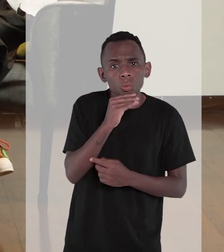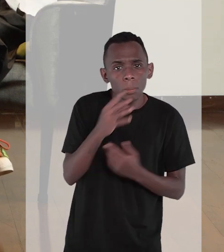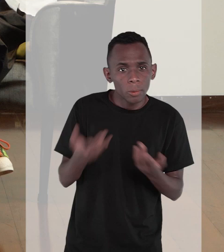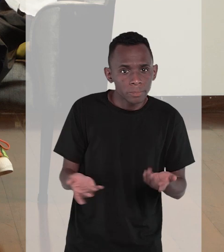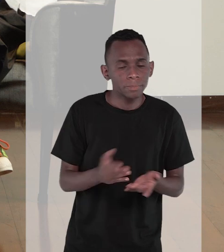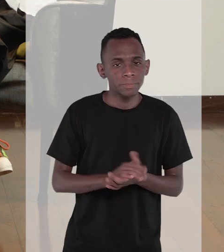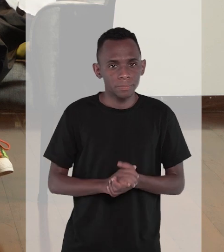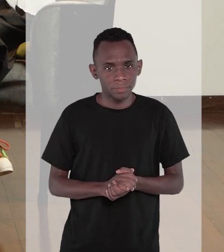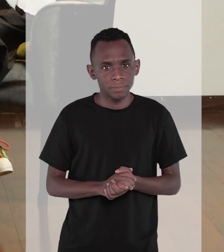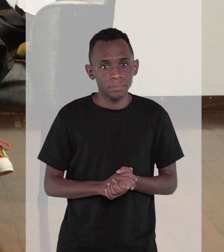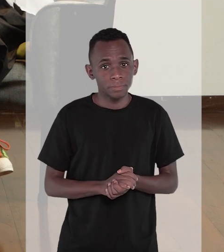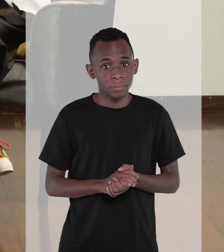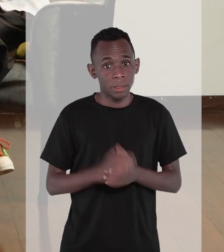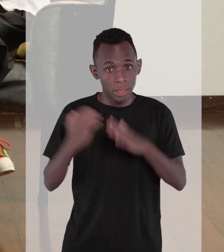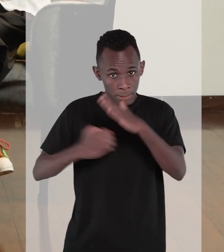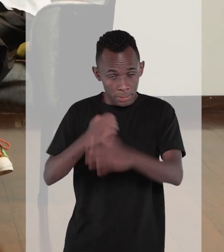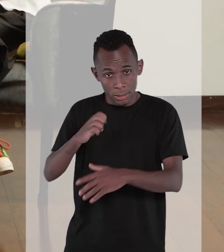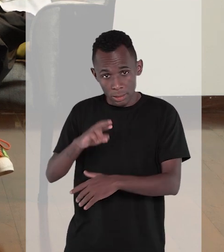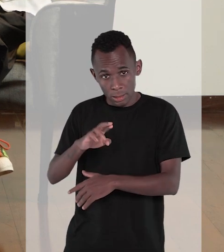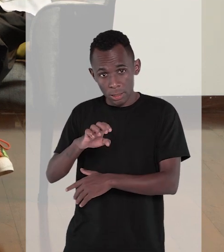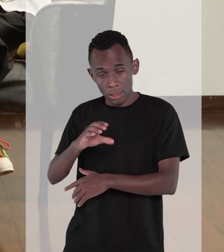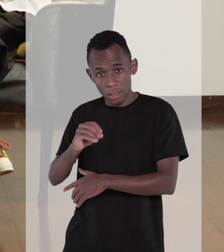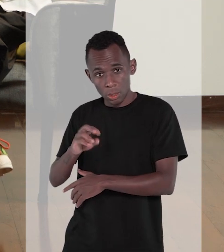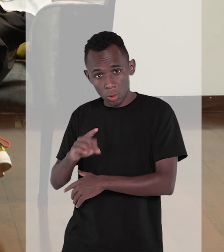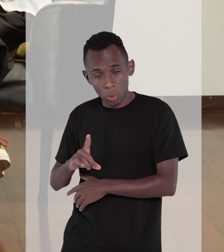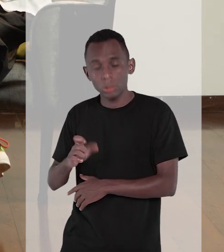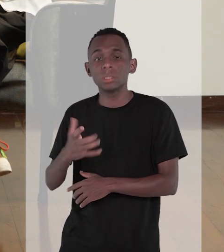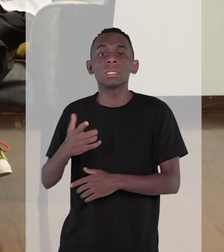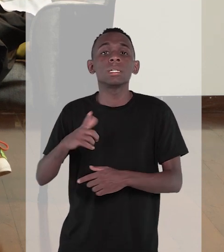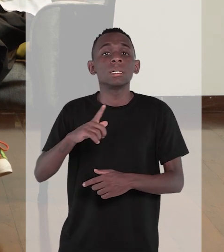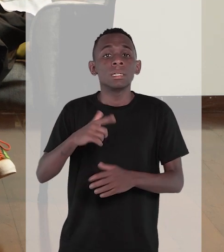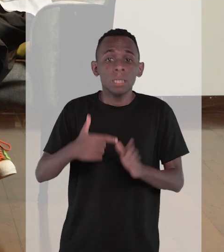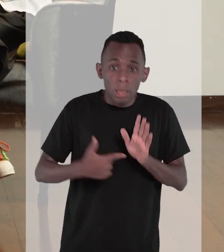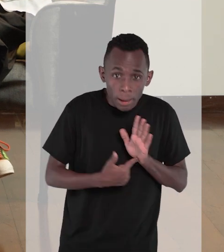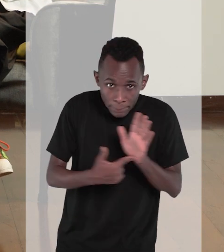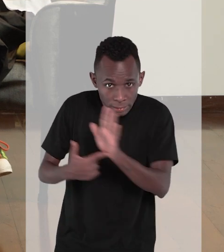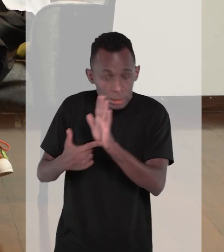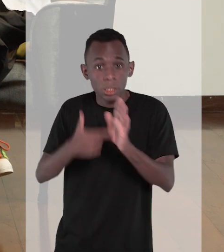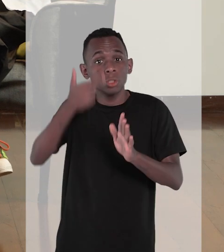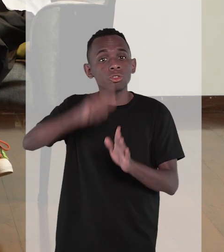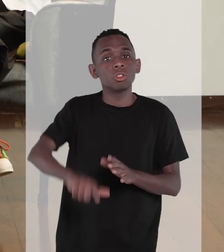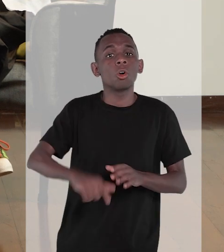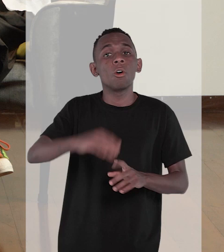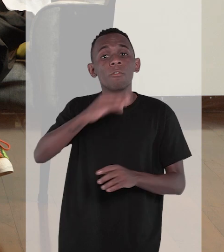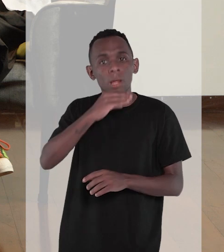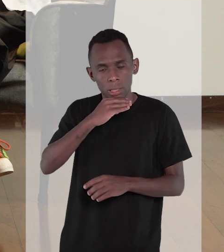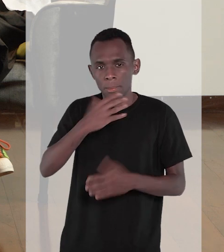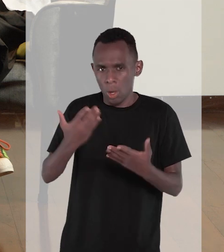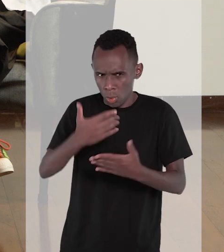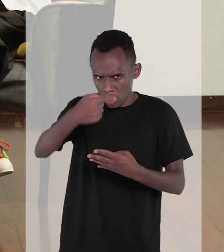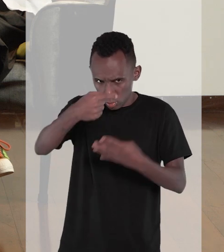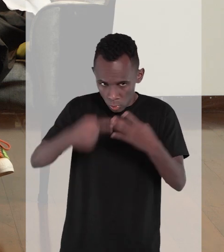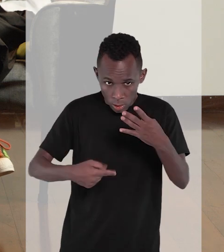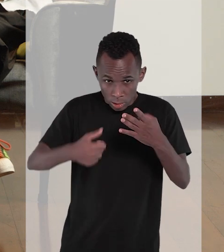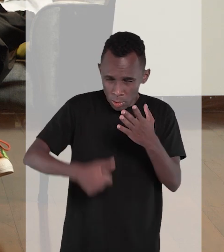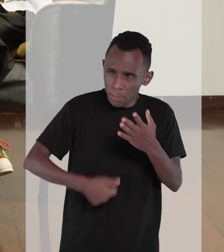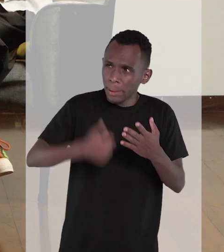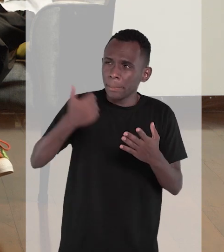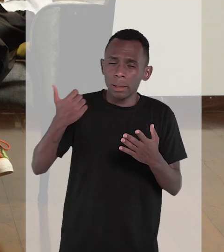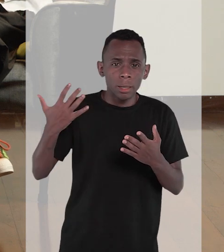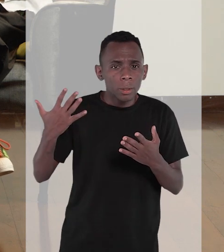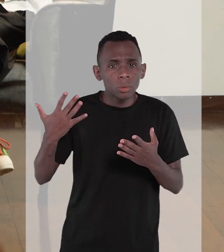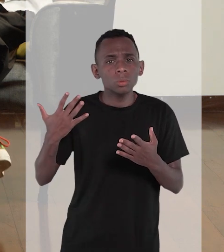né? Explicando, a Record está relançando toda a obra do Drummond e lançou agora os 4 primeiros